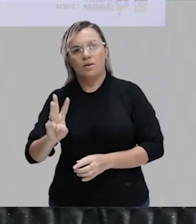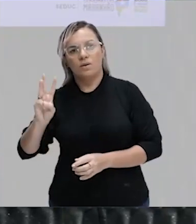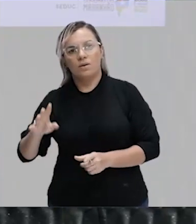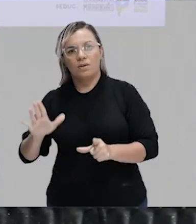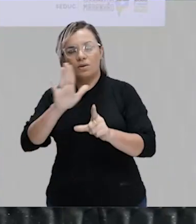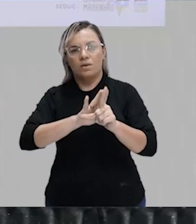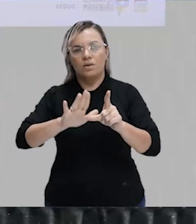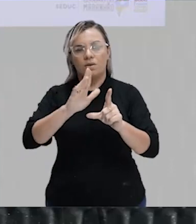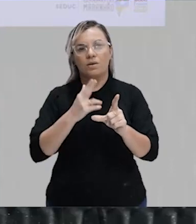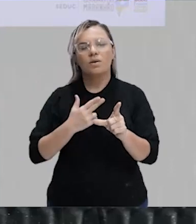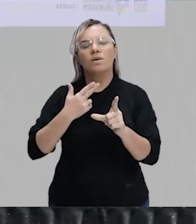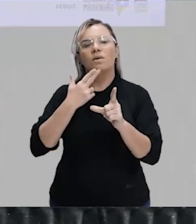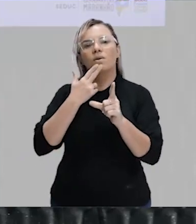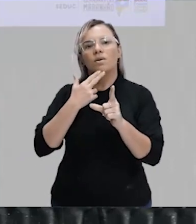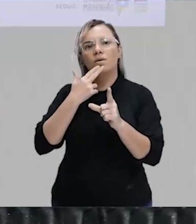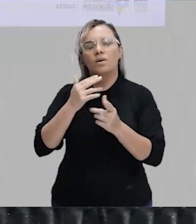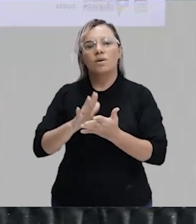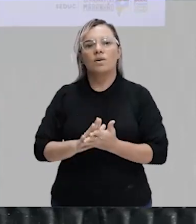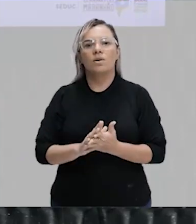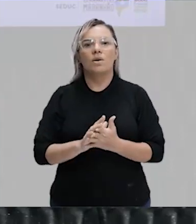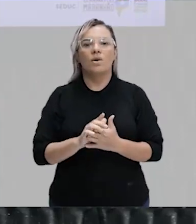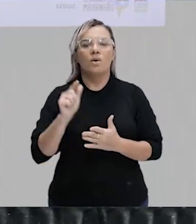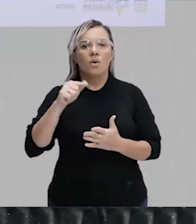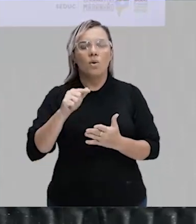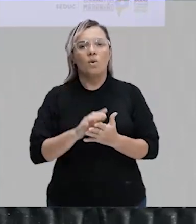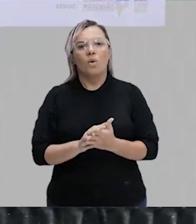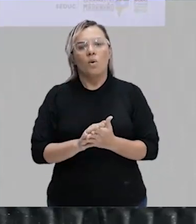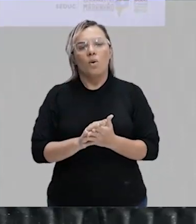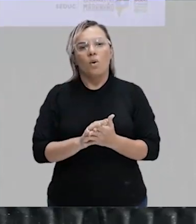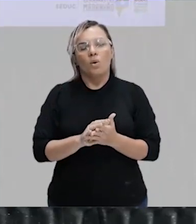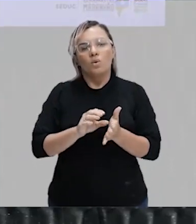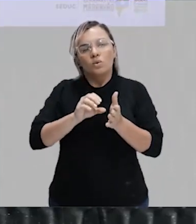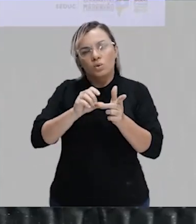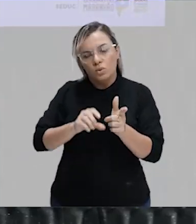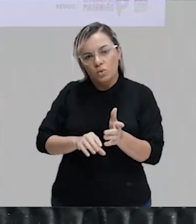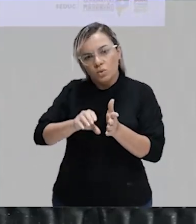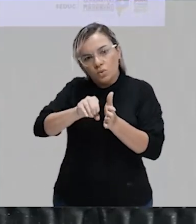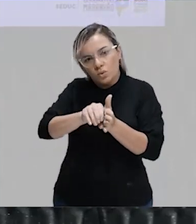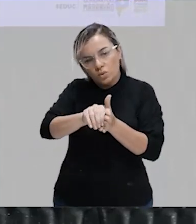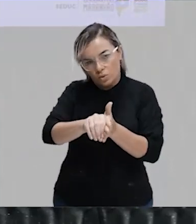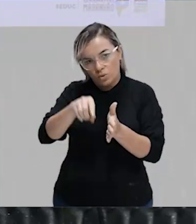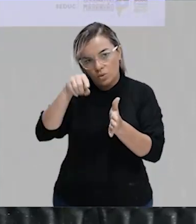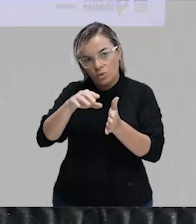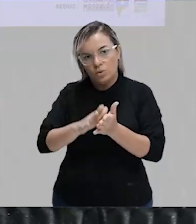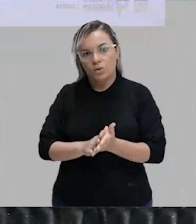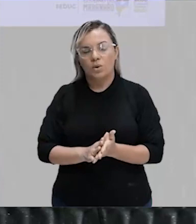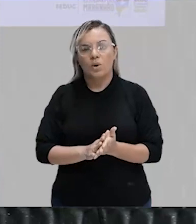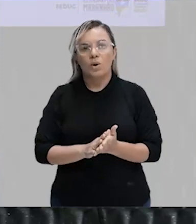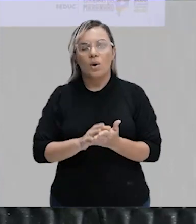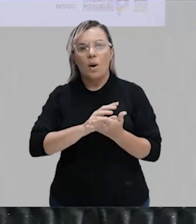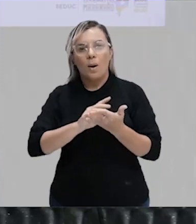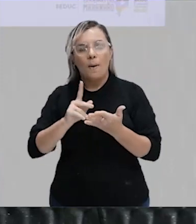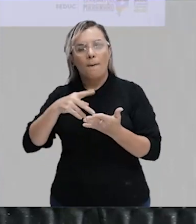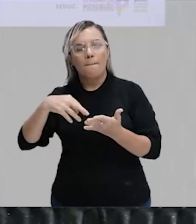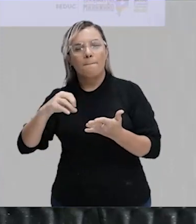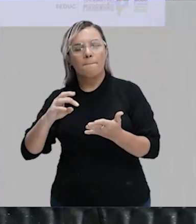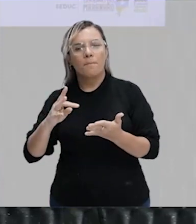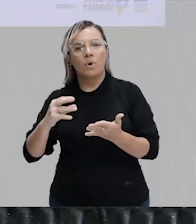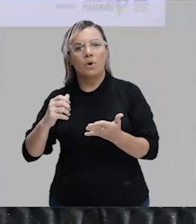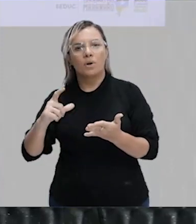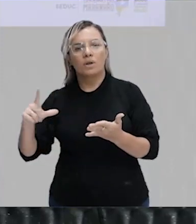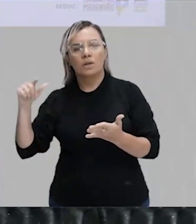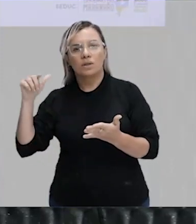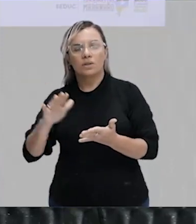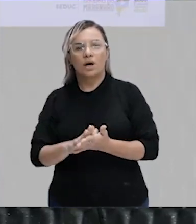Dias no portal do estudante, tá? Você coloca lá no Google, plataforma Gonçalves Dias, portal do estudante, você vai encontrar todas as nossas